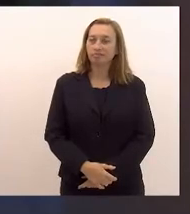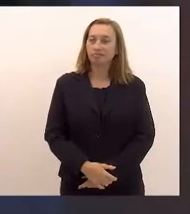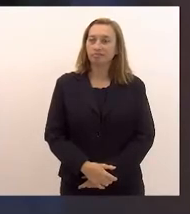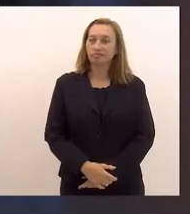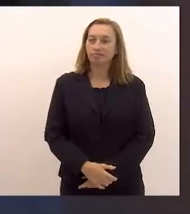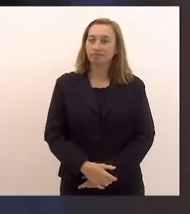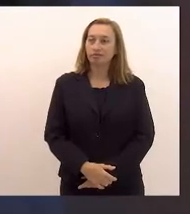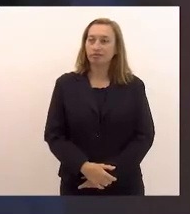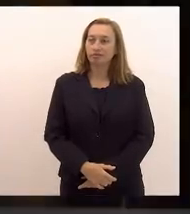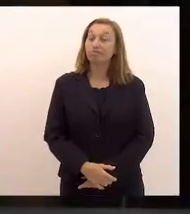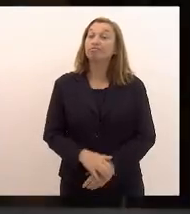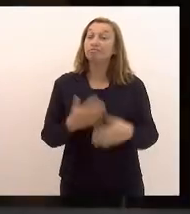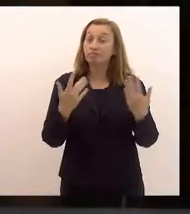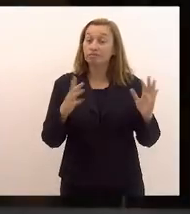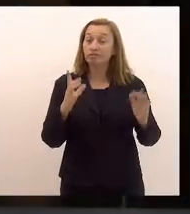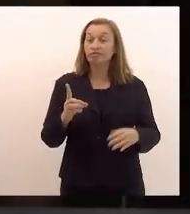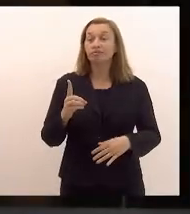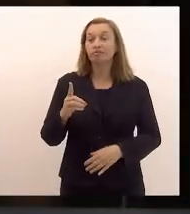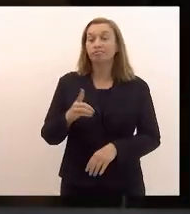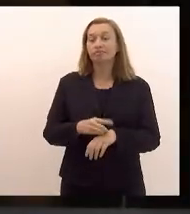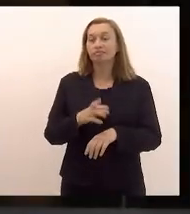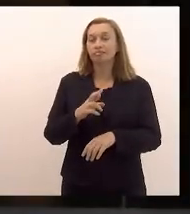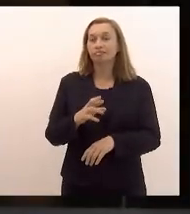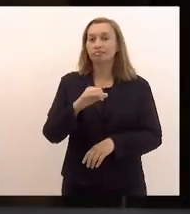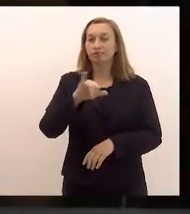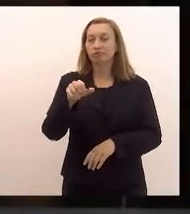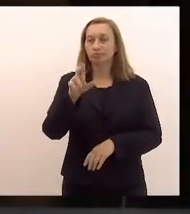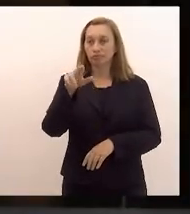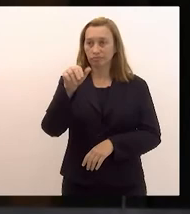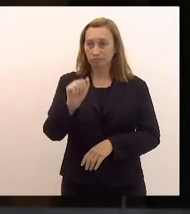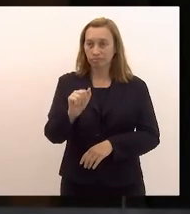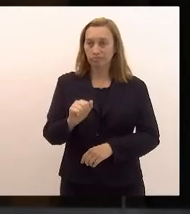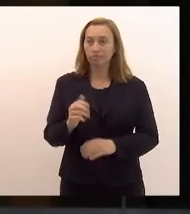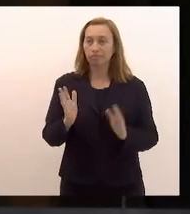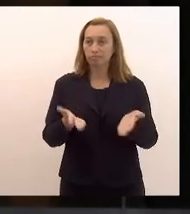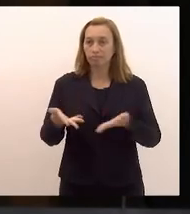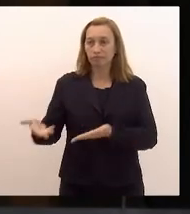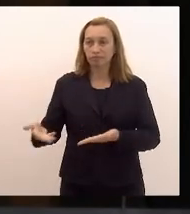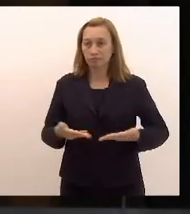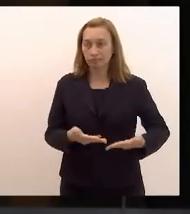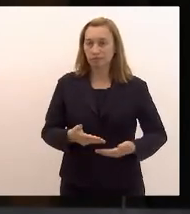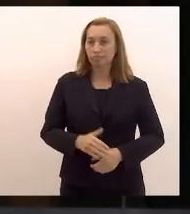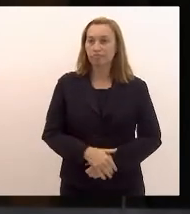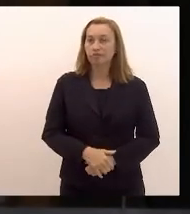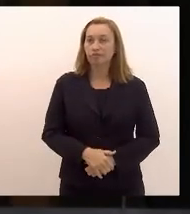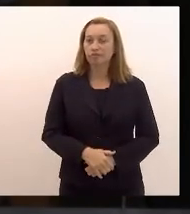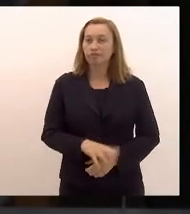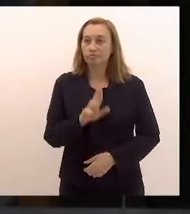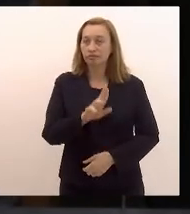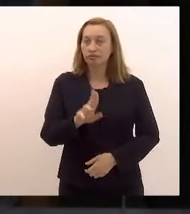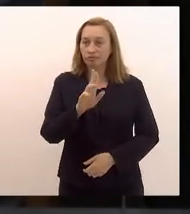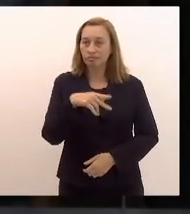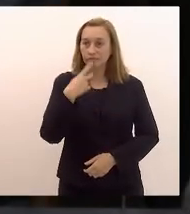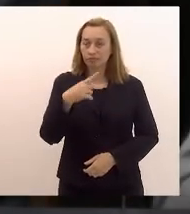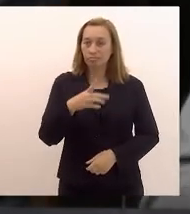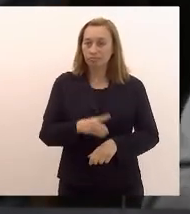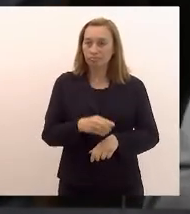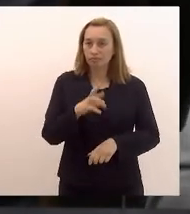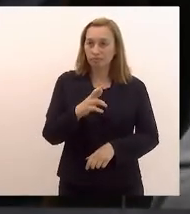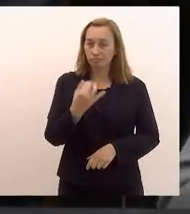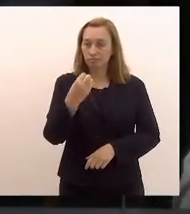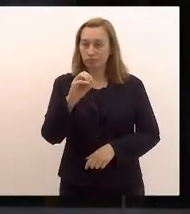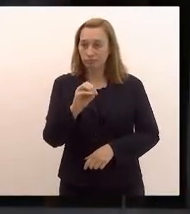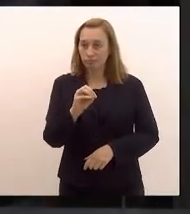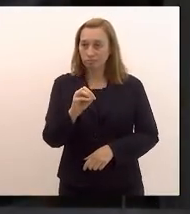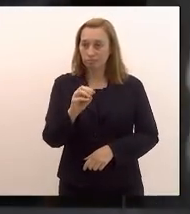e parabéns Doutora Juliana eu convido agora é causada a palavra do Rodrigo